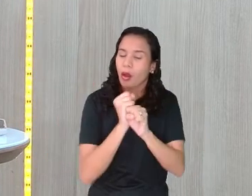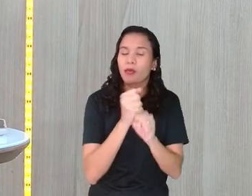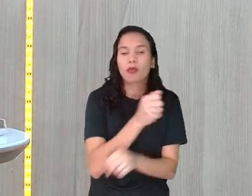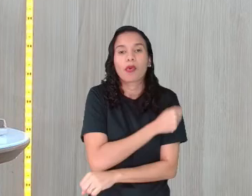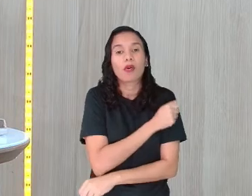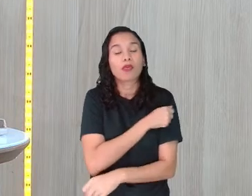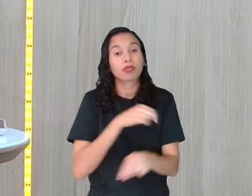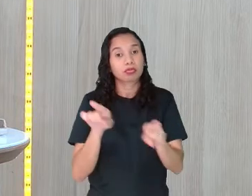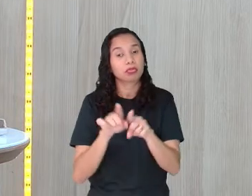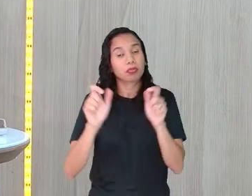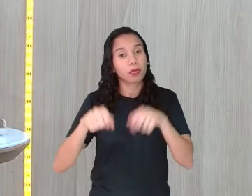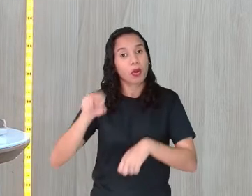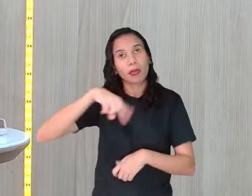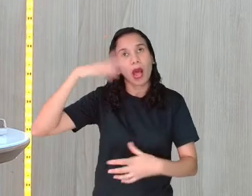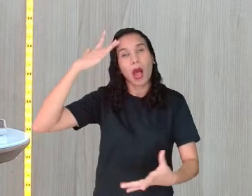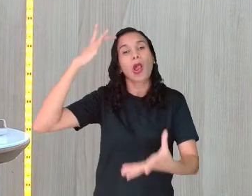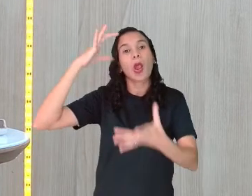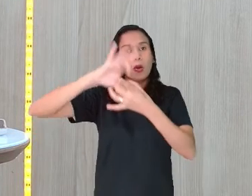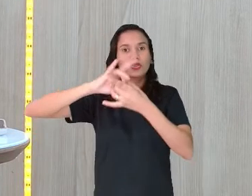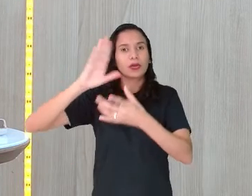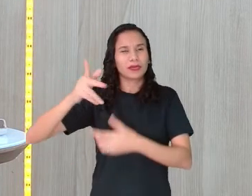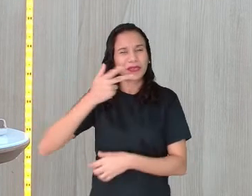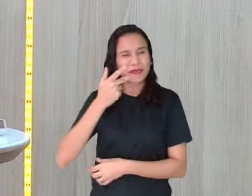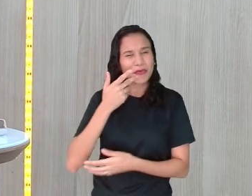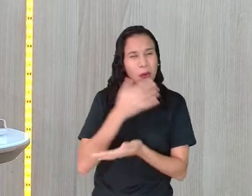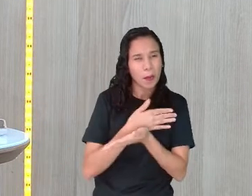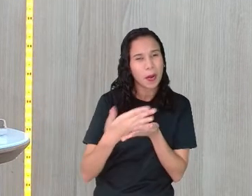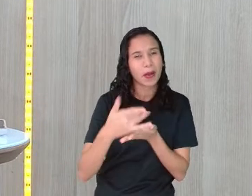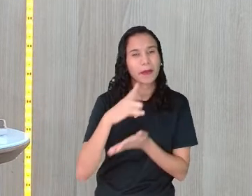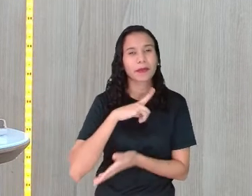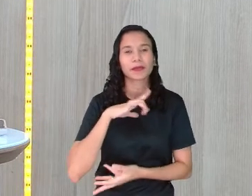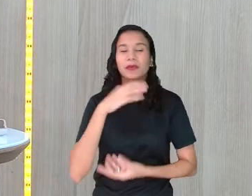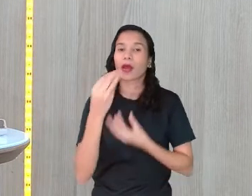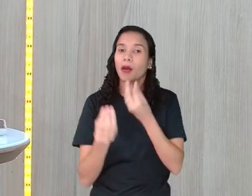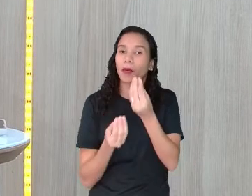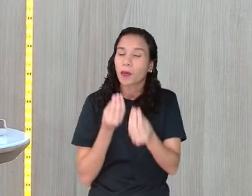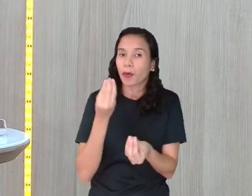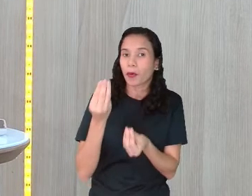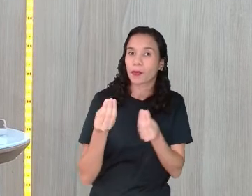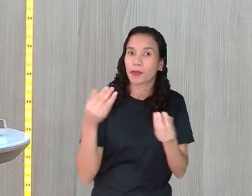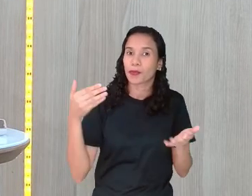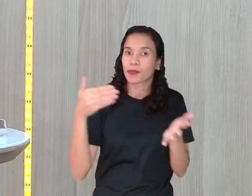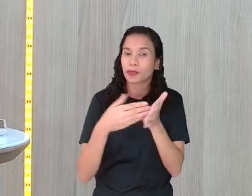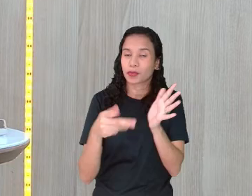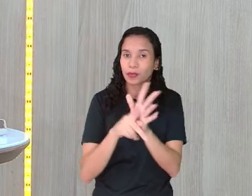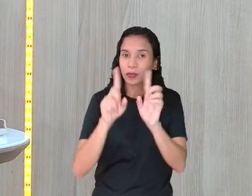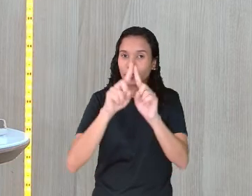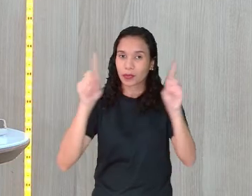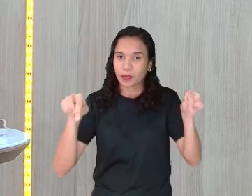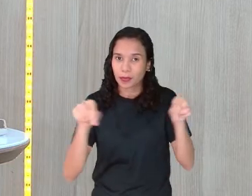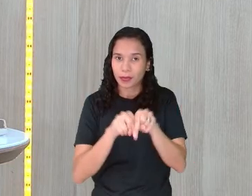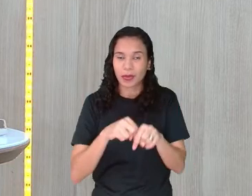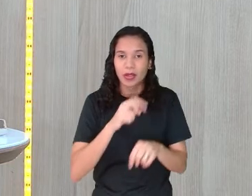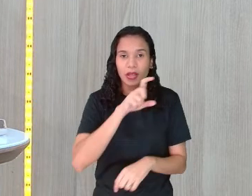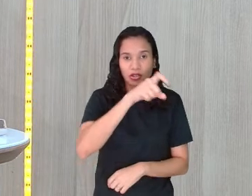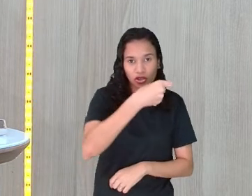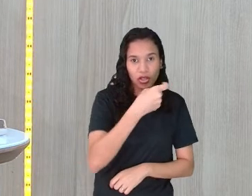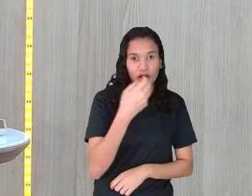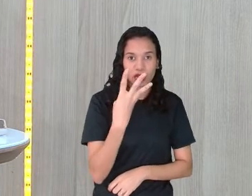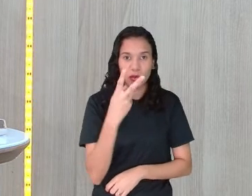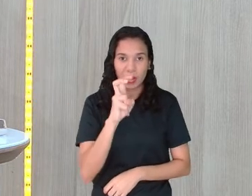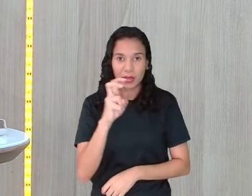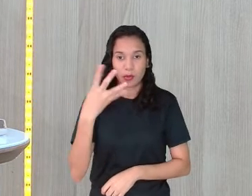também pode usar a lógica, que nem você disse no começo. Ele tinha lá, o último triângulo ele botou foi x,